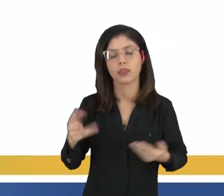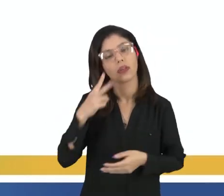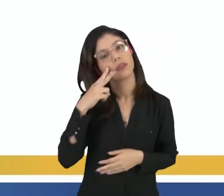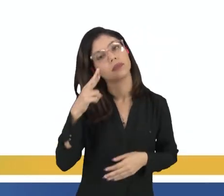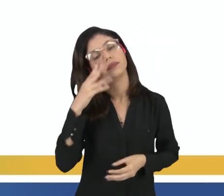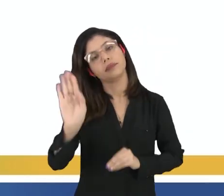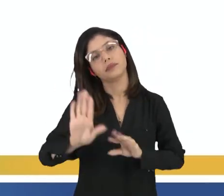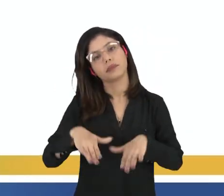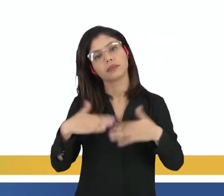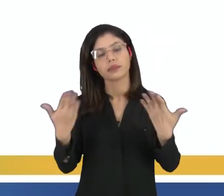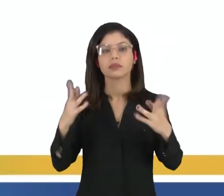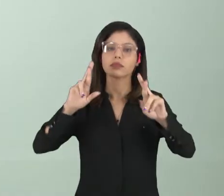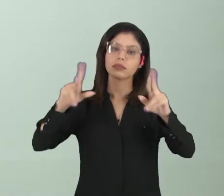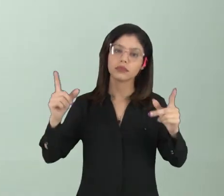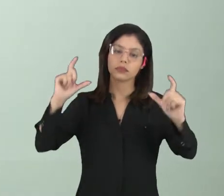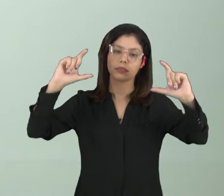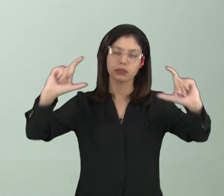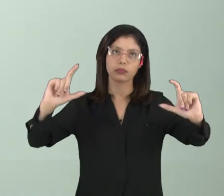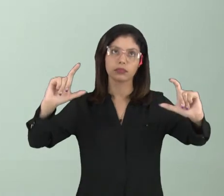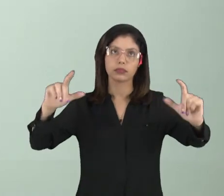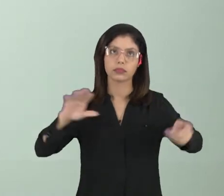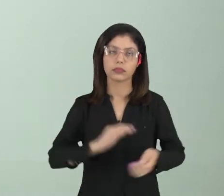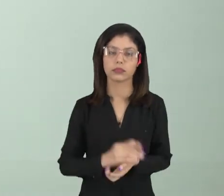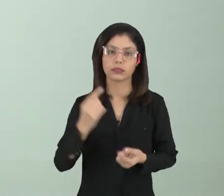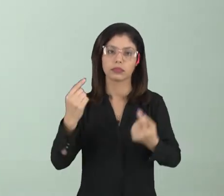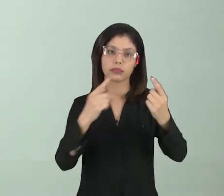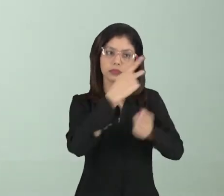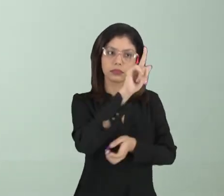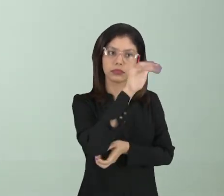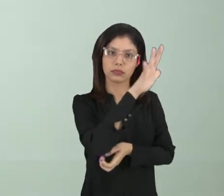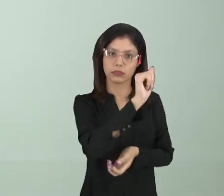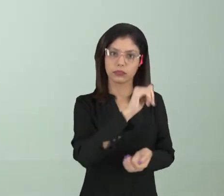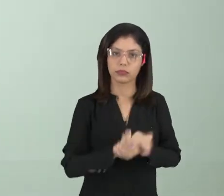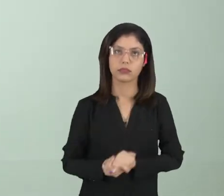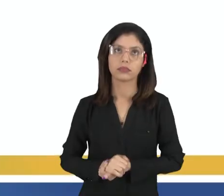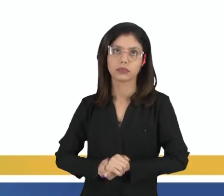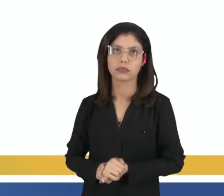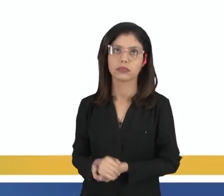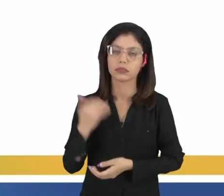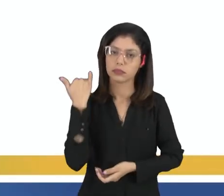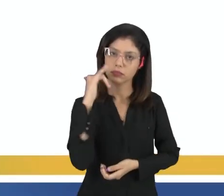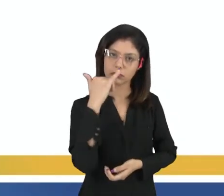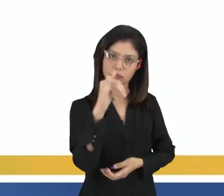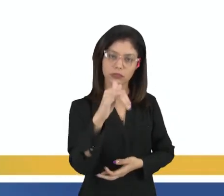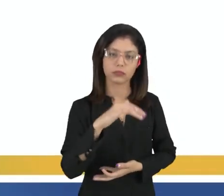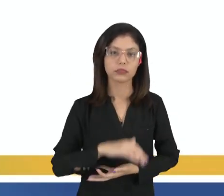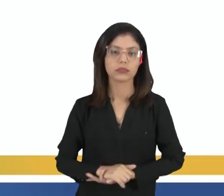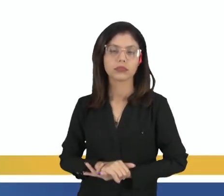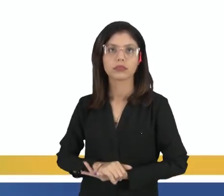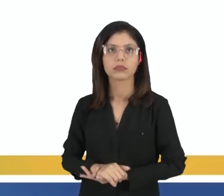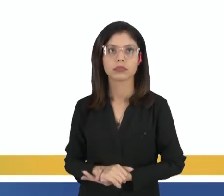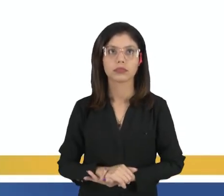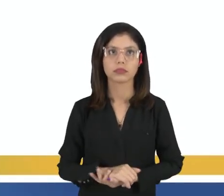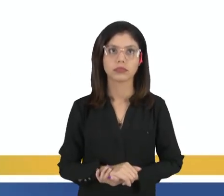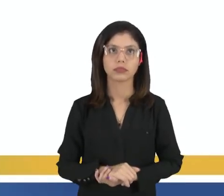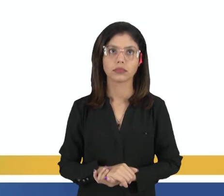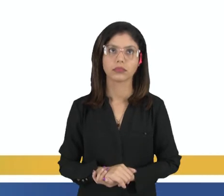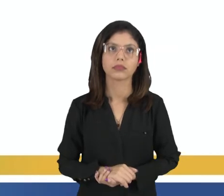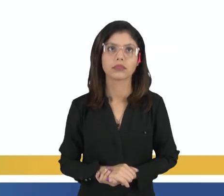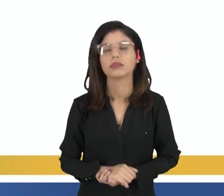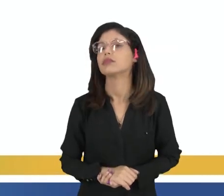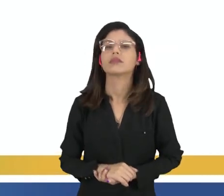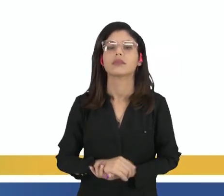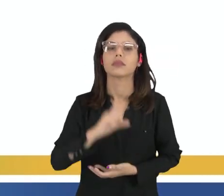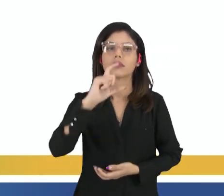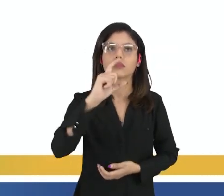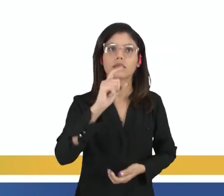vai estar vendo qual é a diferença, as principais diferenças entre o funcionamento da pilha e o funcionamento da eletrólise. Então, nós temos